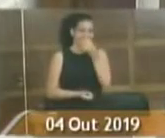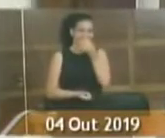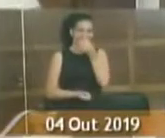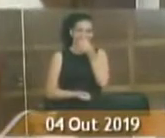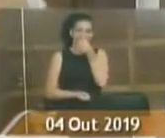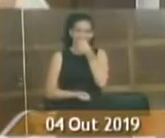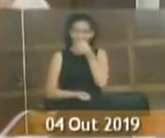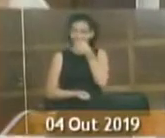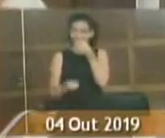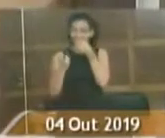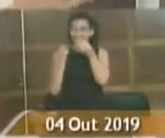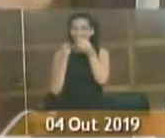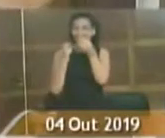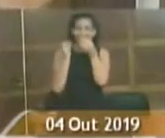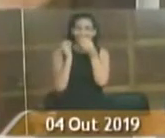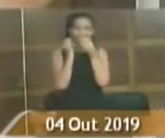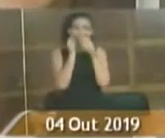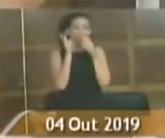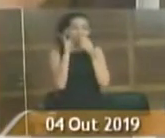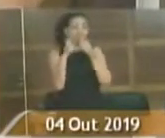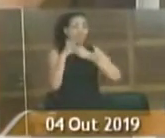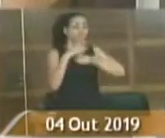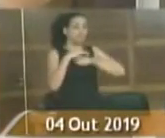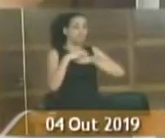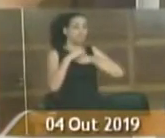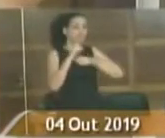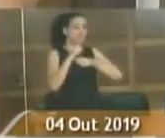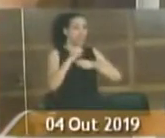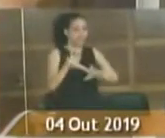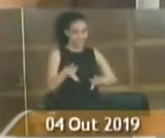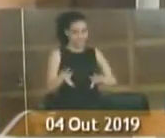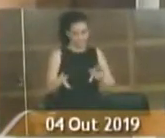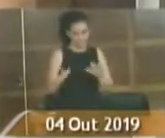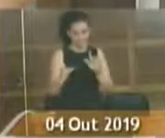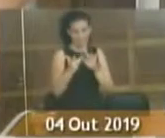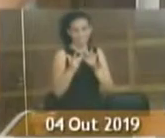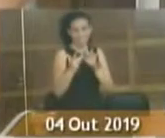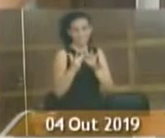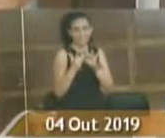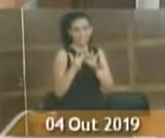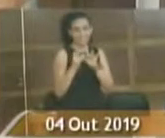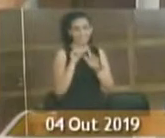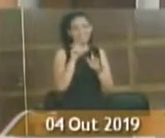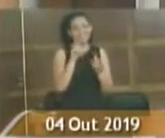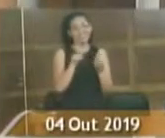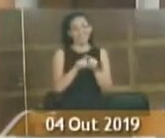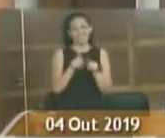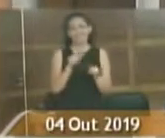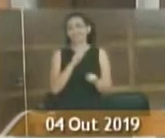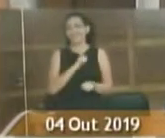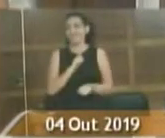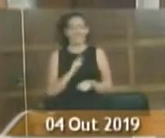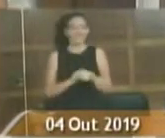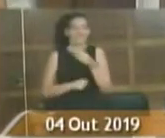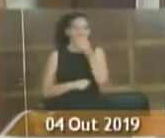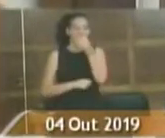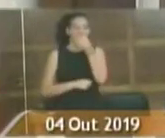doente. Aí a ferida dele encostou na sua ferida. Aí você vai pegar também, entendeu? A